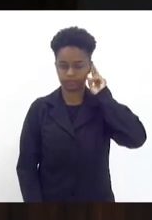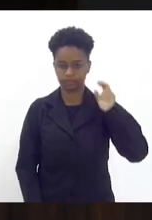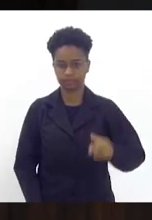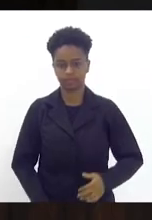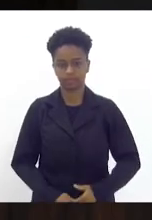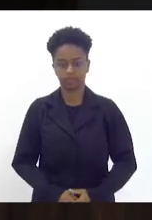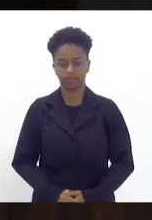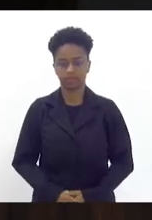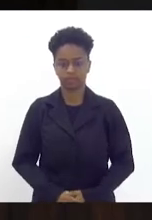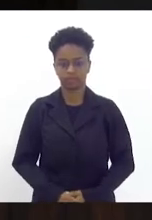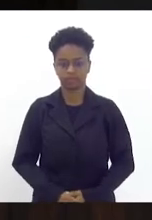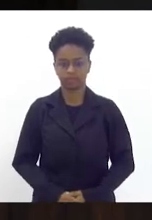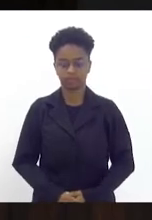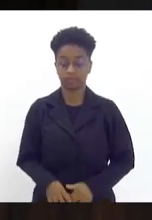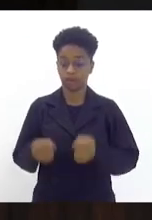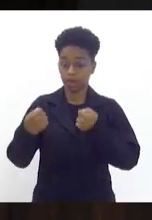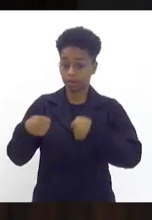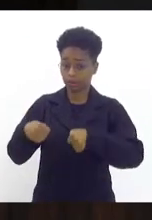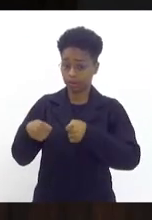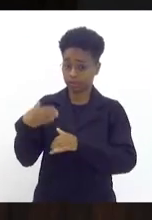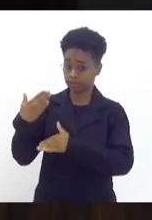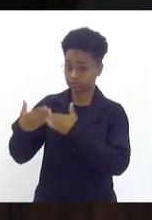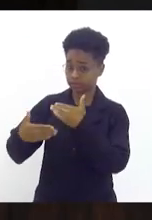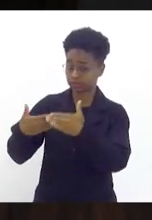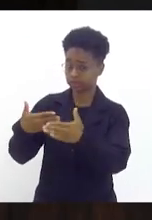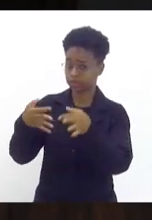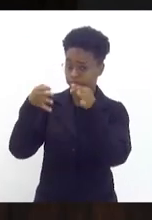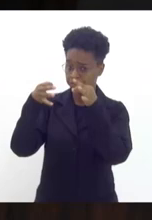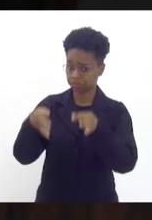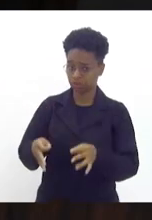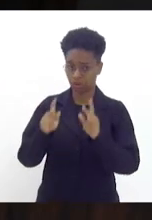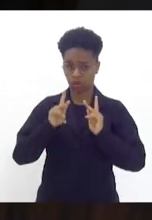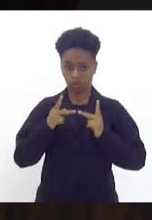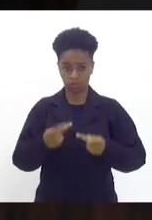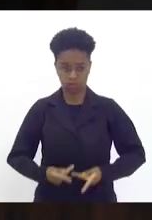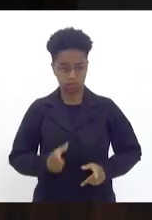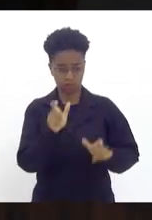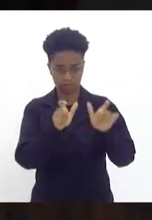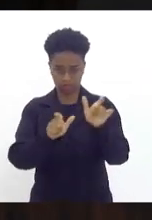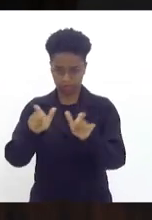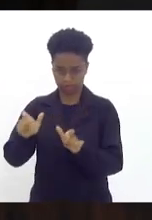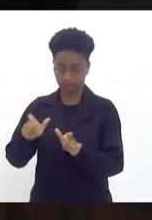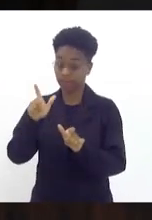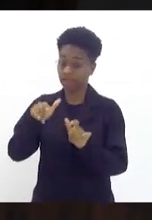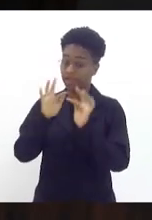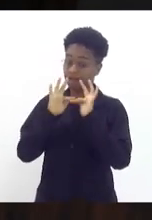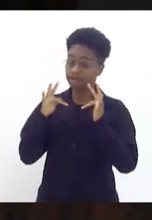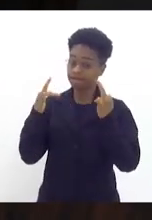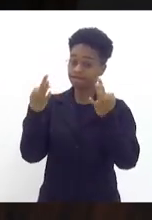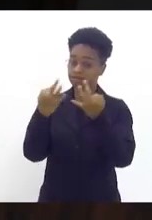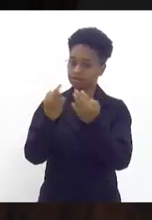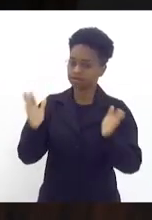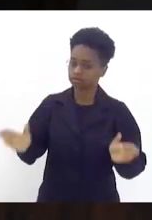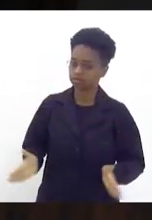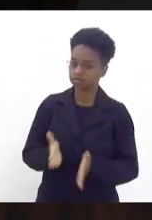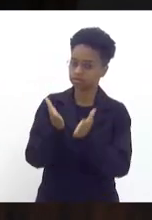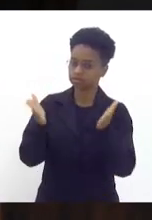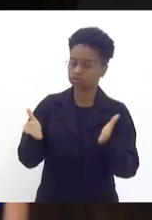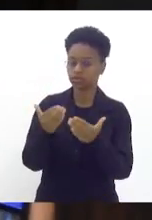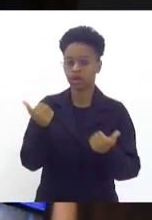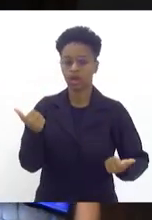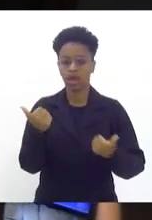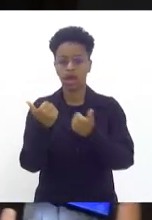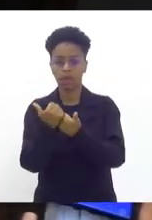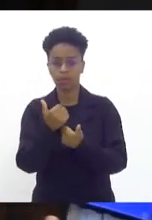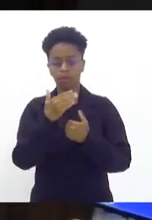necessárias para o desenvolvimento integral do ser humano. É a família que propicia os aportes